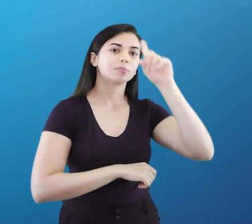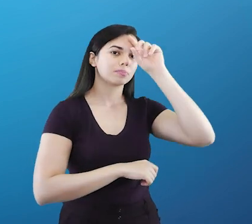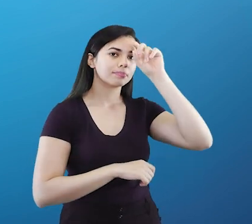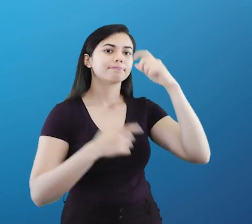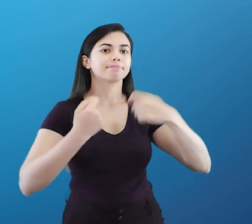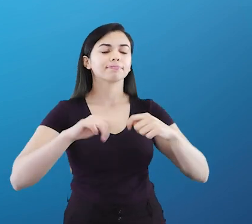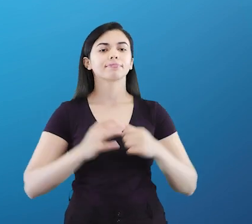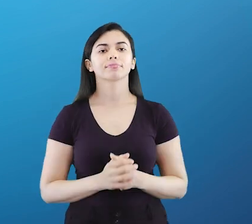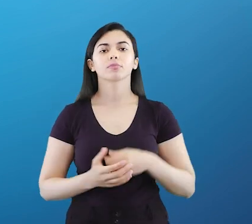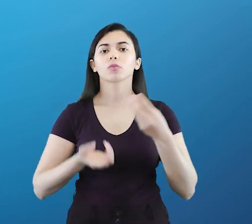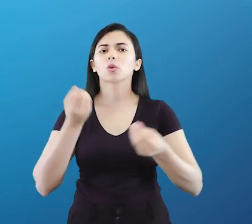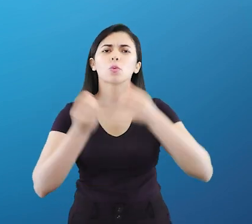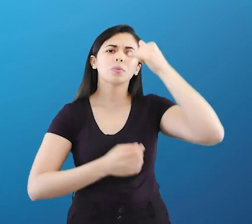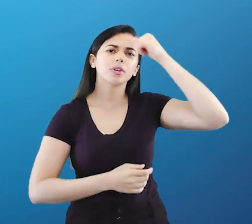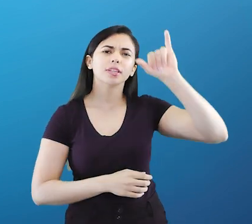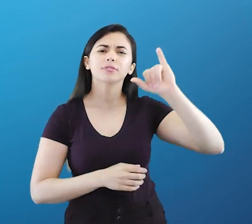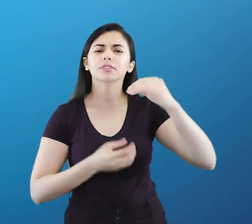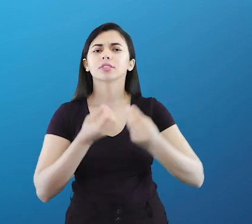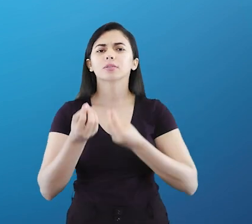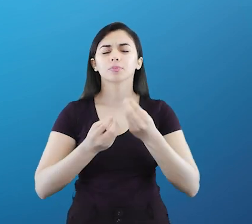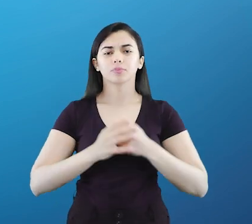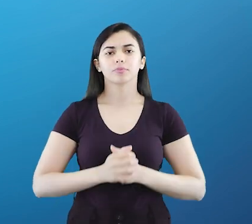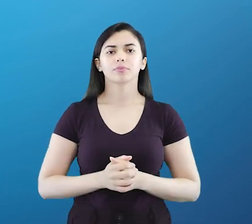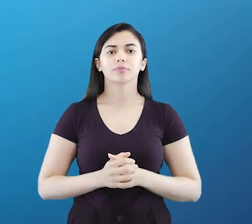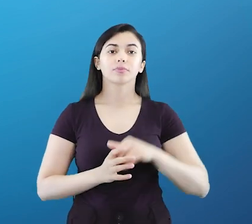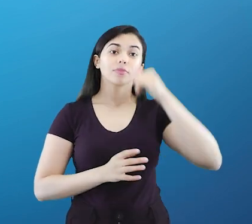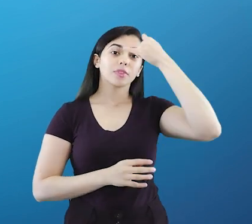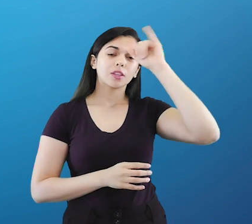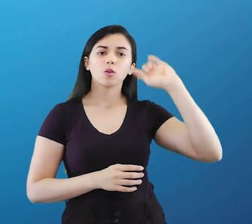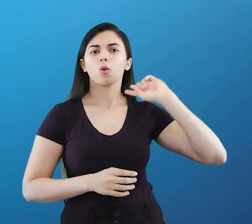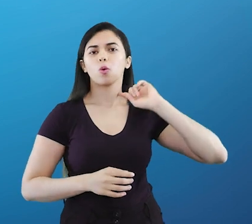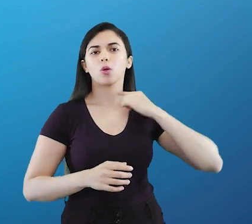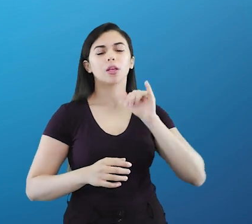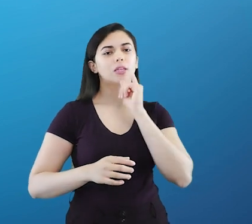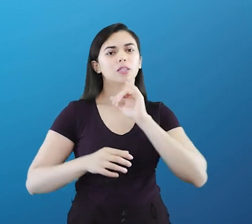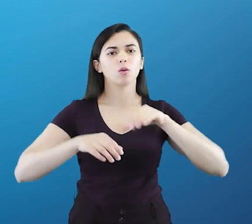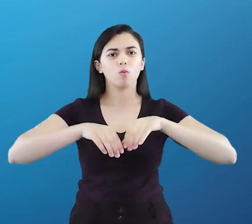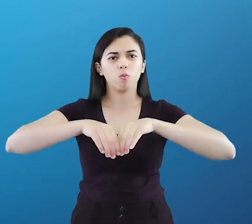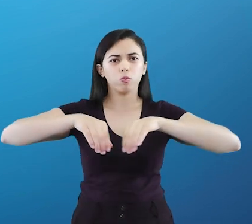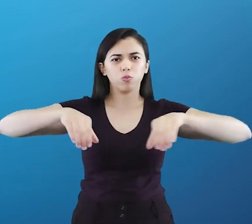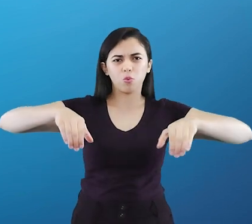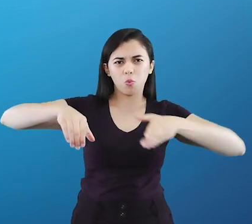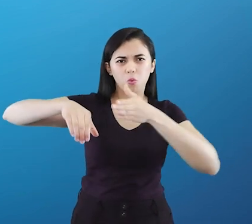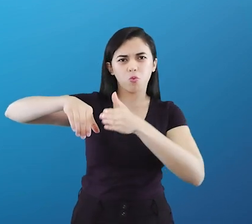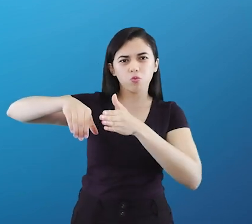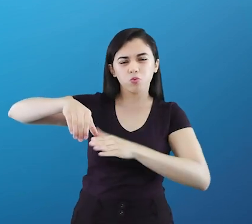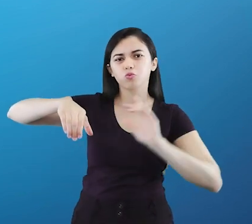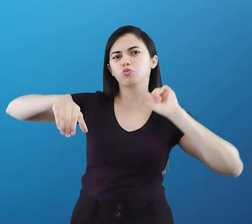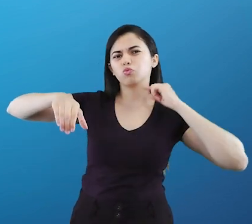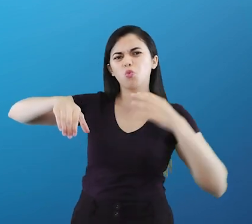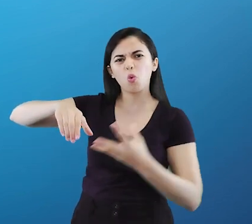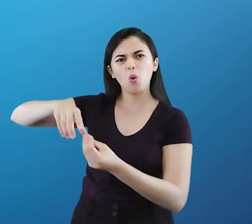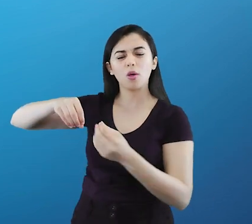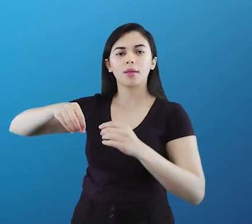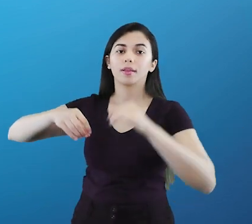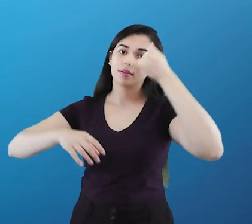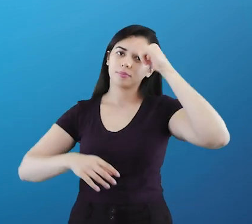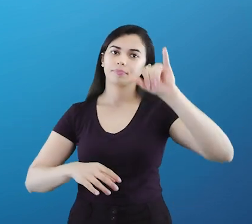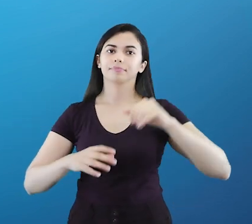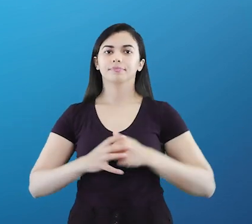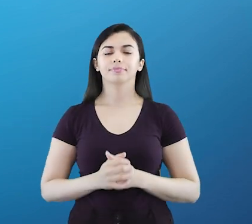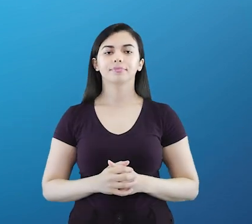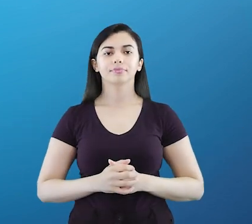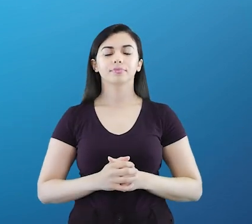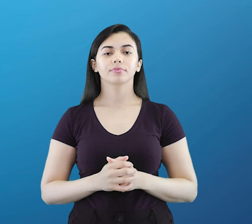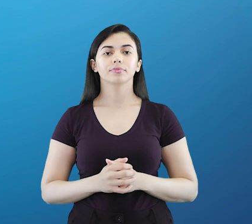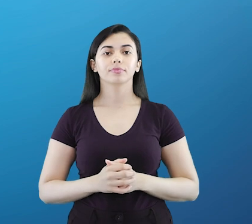Qual é a prevenção dessa doença? Evitar o acúmulo de lixo para o entupimento das galerias é uma solução. Evitar o